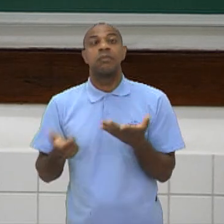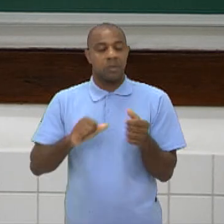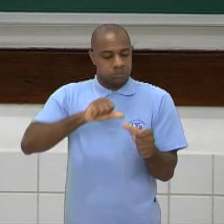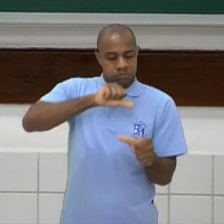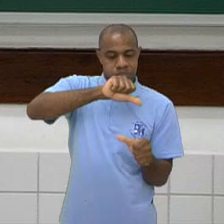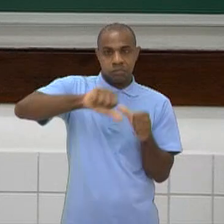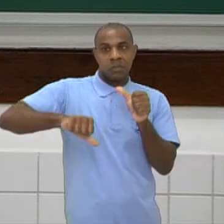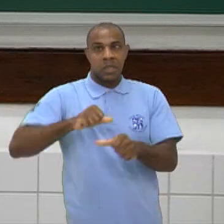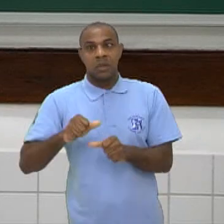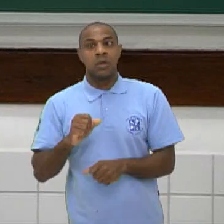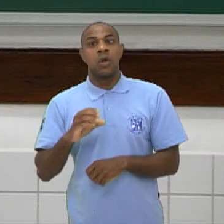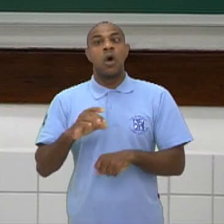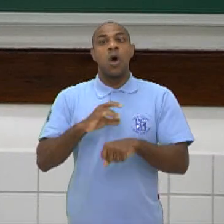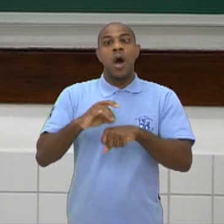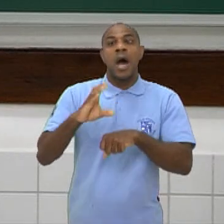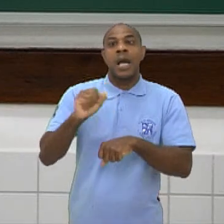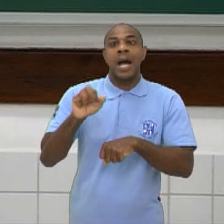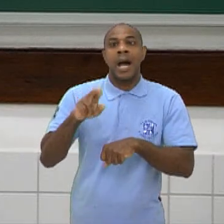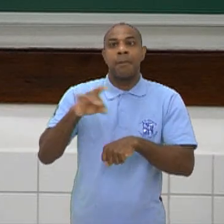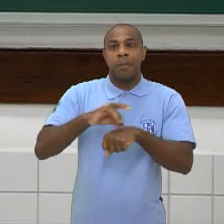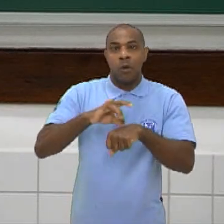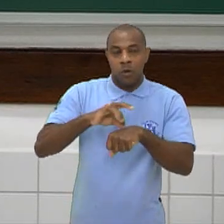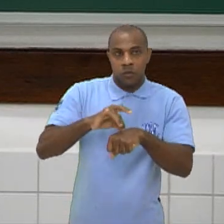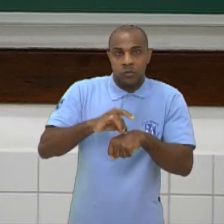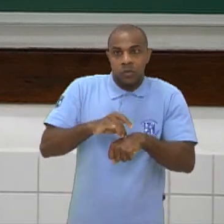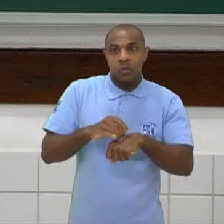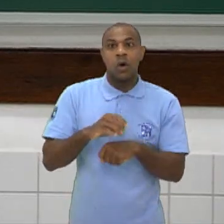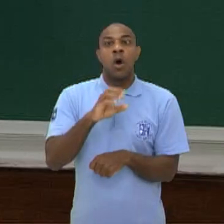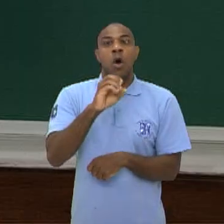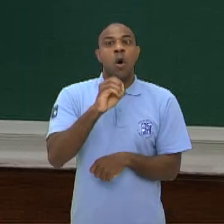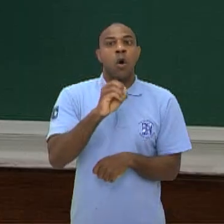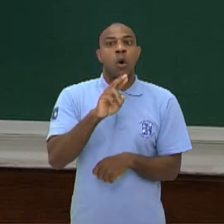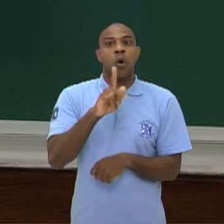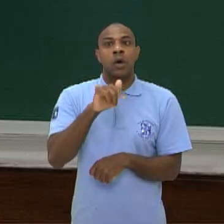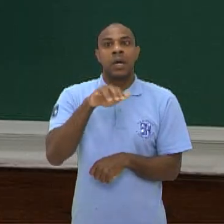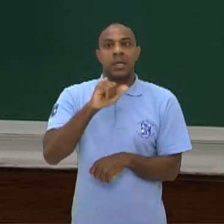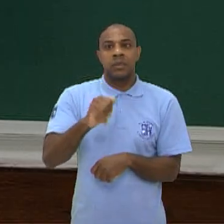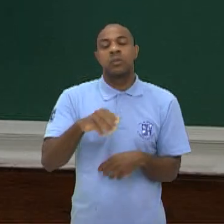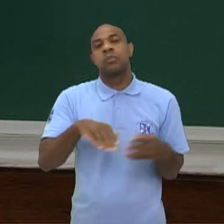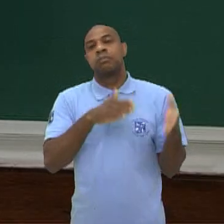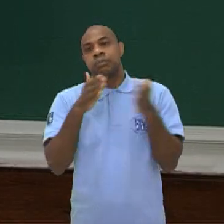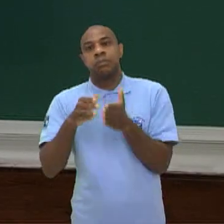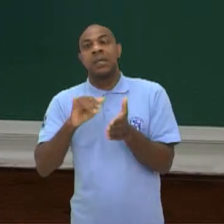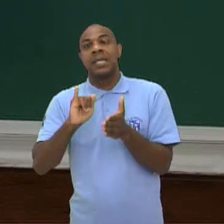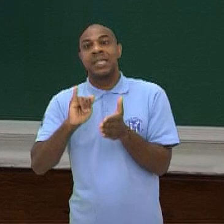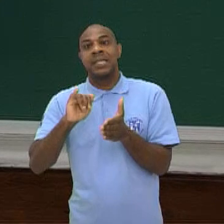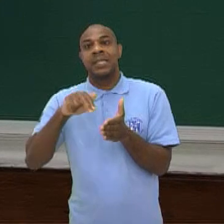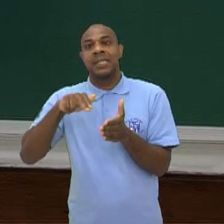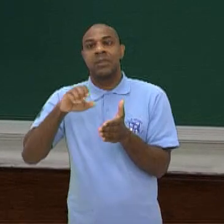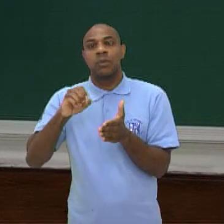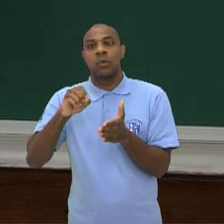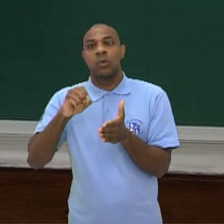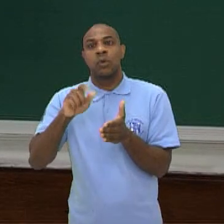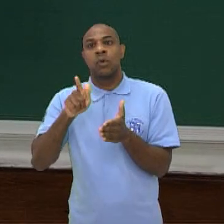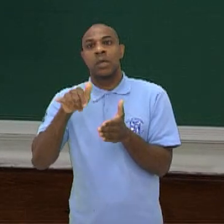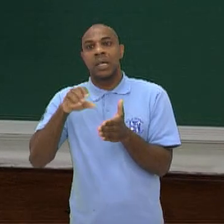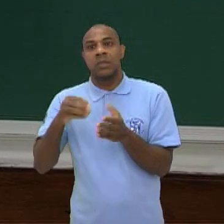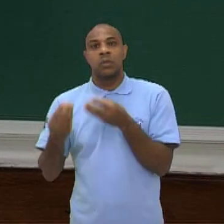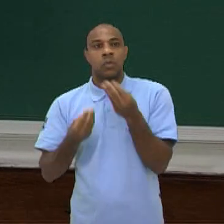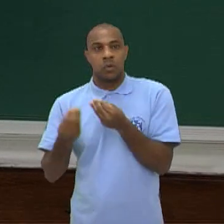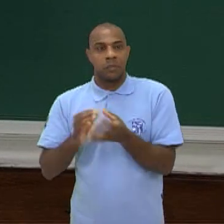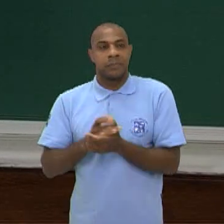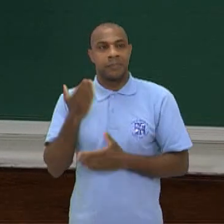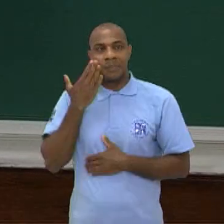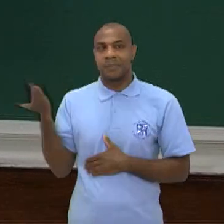Pegam o carbono, que é inorgânico, e transformam em orgânico. Os seres autótrofos. Através de qual processo? Vocês também já sabem e a gente vai falar sobre isso